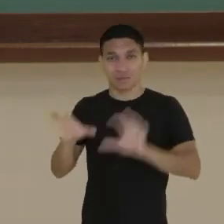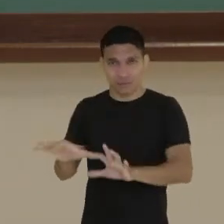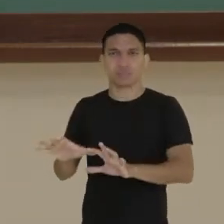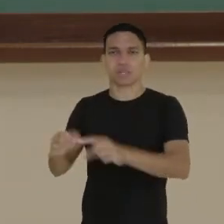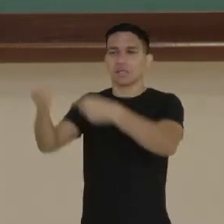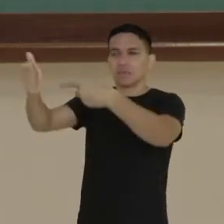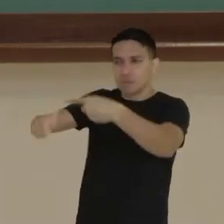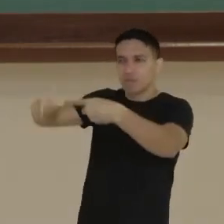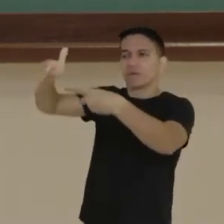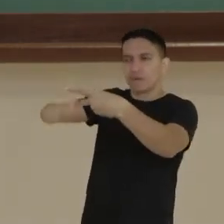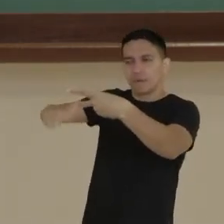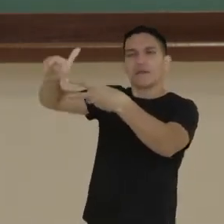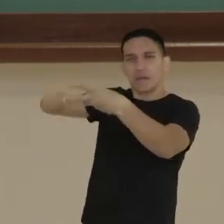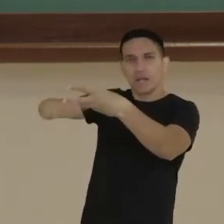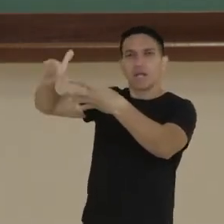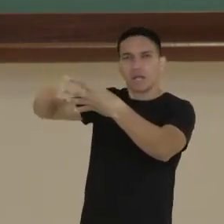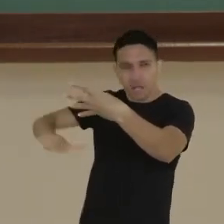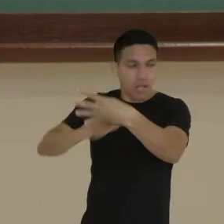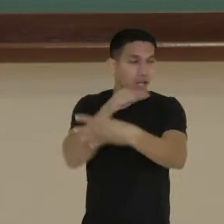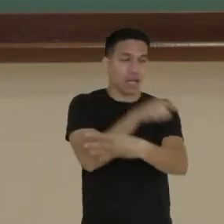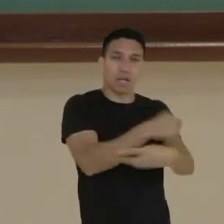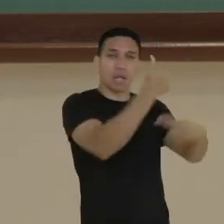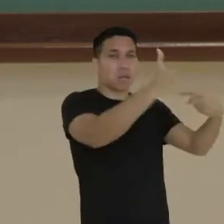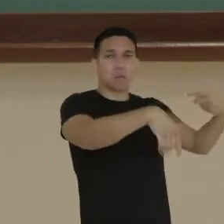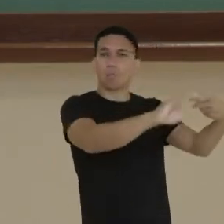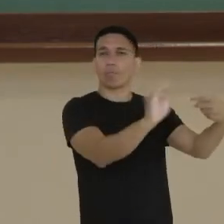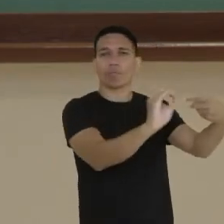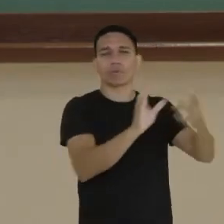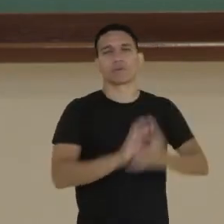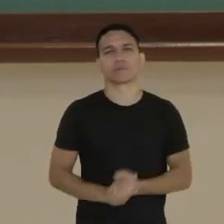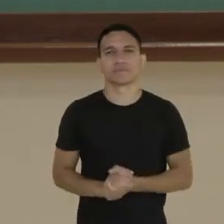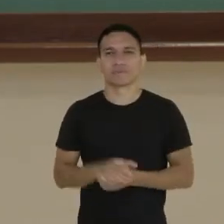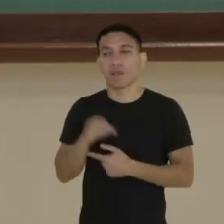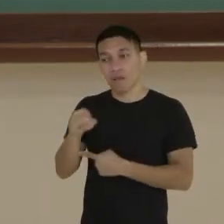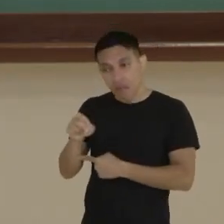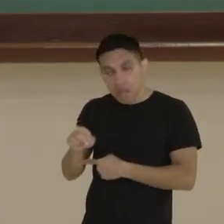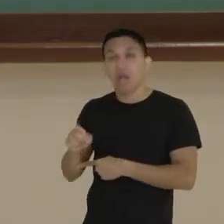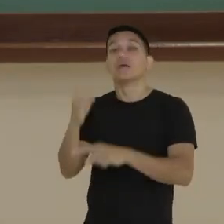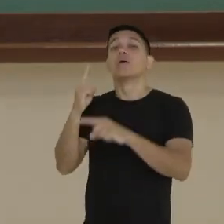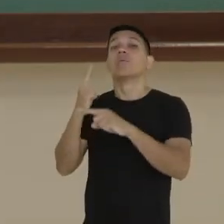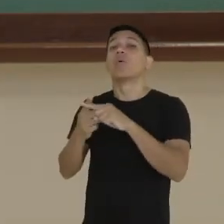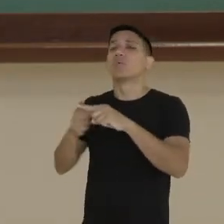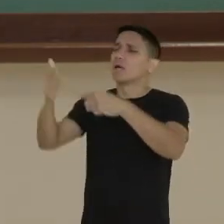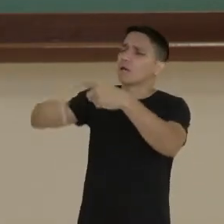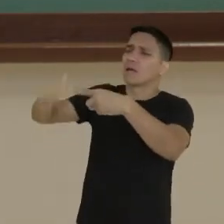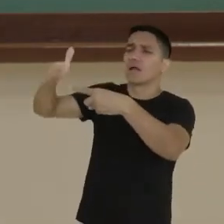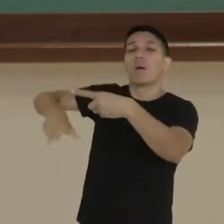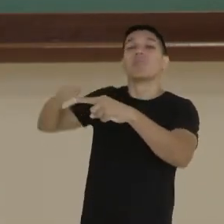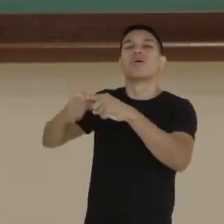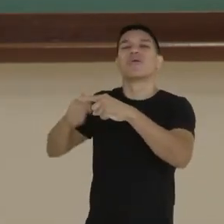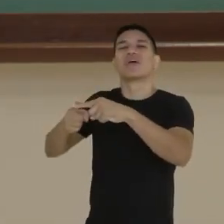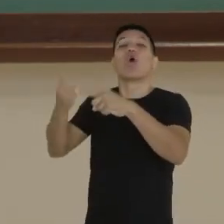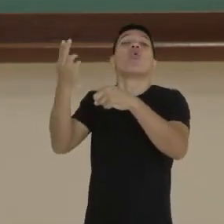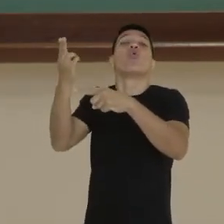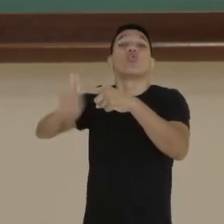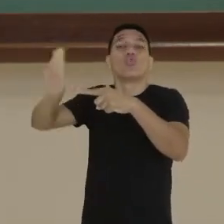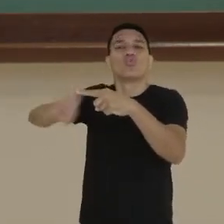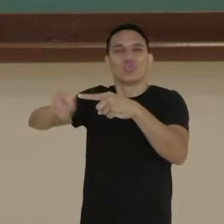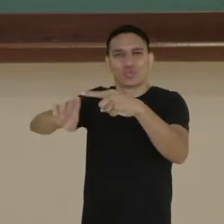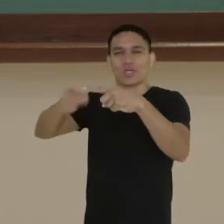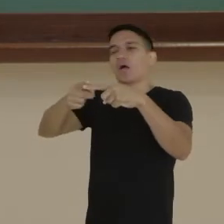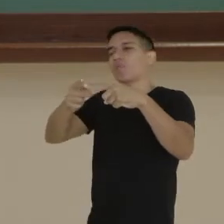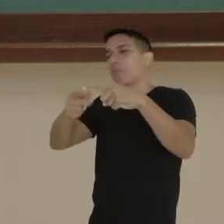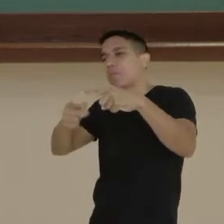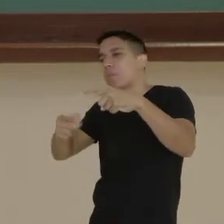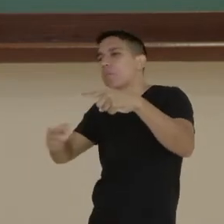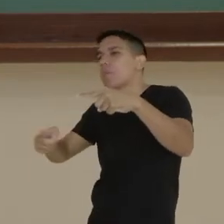renovável. As fontes renováveis são aquelas energias regeneráveis, ou seja, que conforme a demanda que você